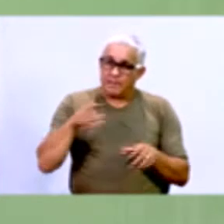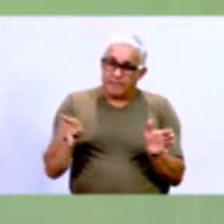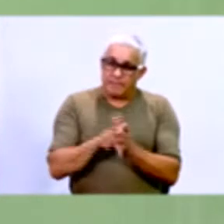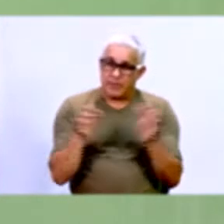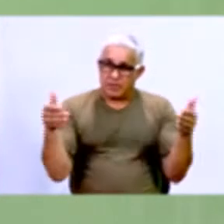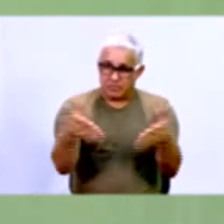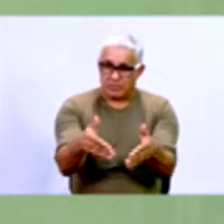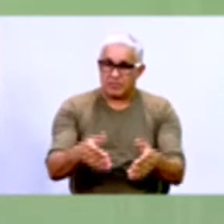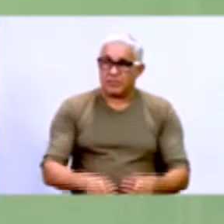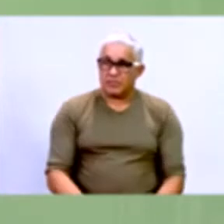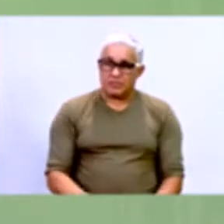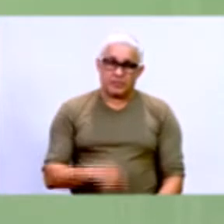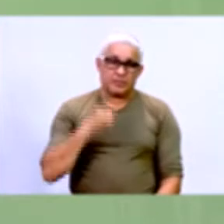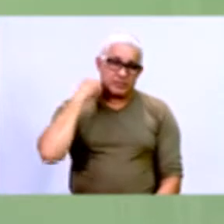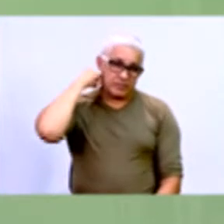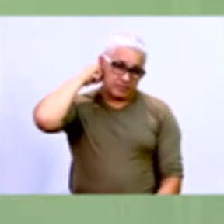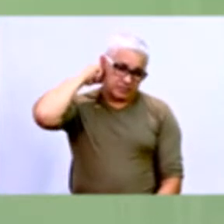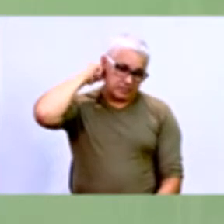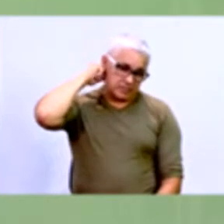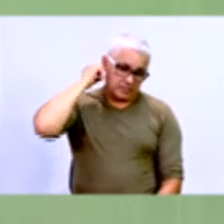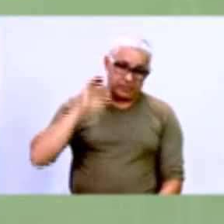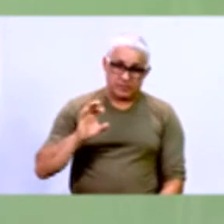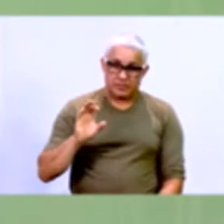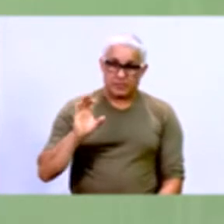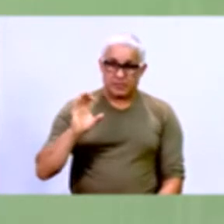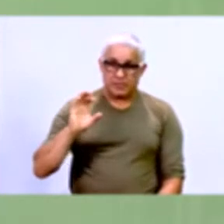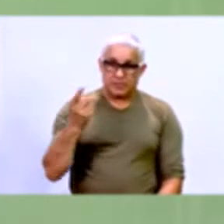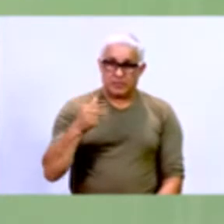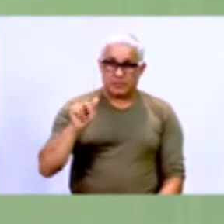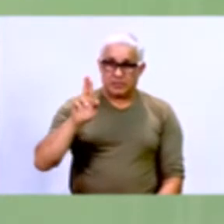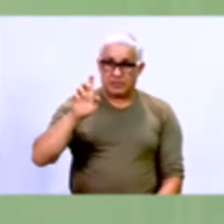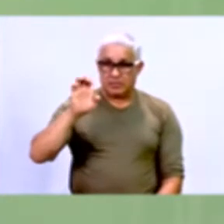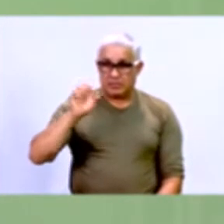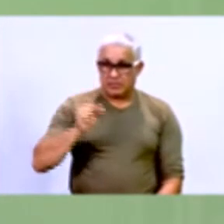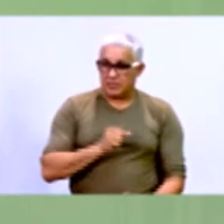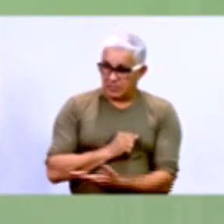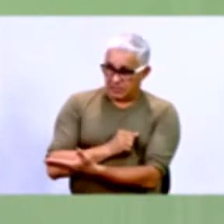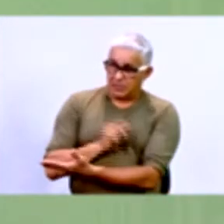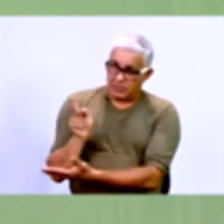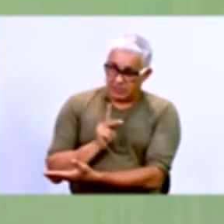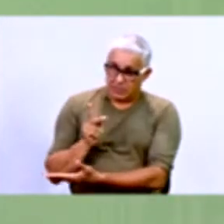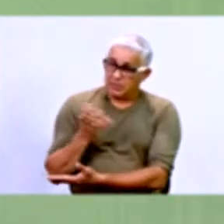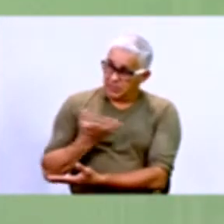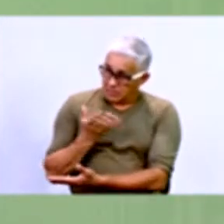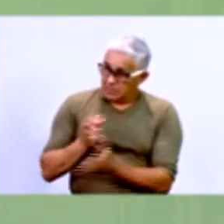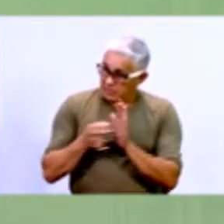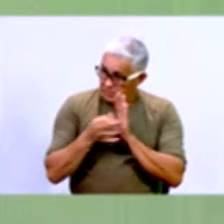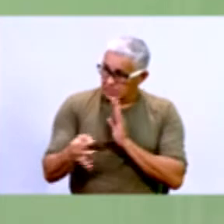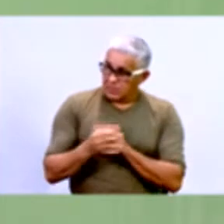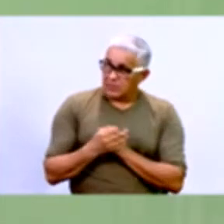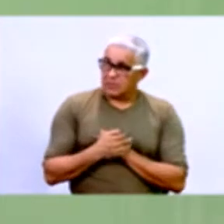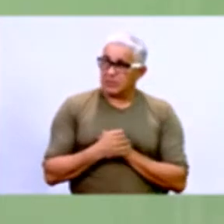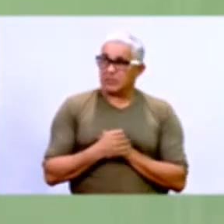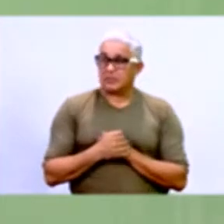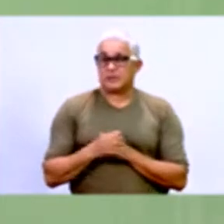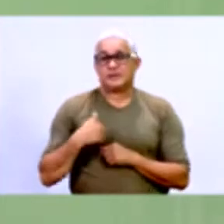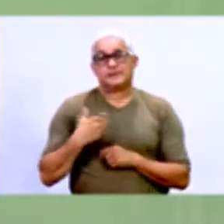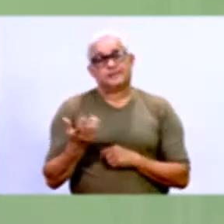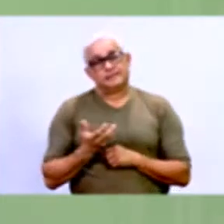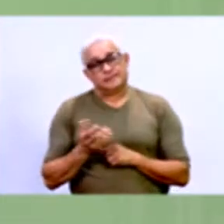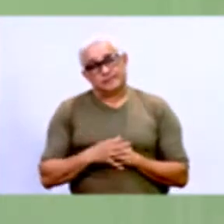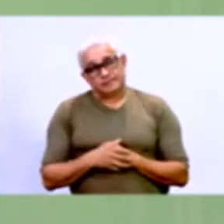nesses tipos de arquivo. Professor Charles, o senhor quer falar alguma coisa a respeito dos tipos de arquivo de áudio? Quero sim, professora